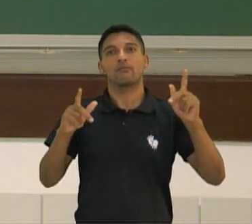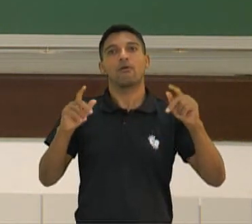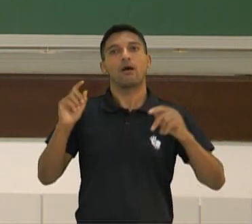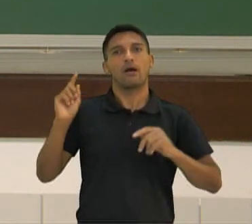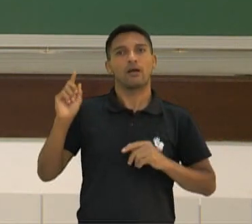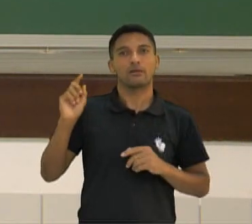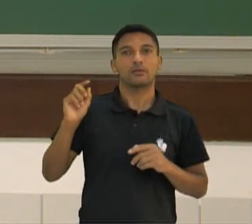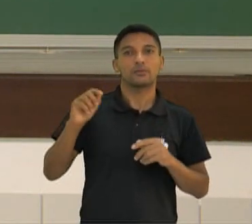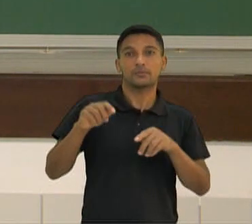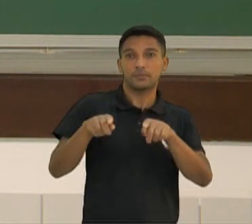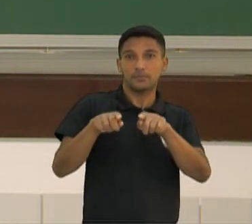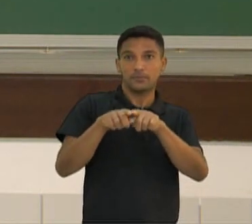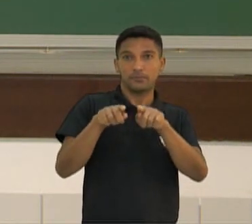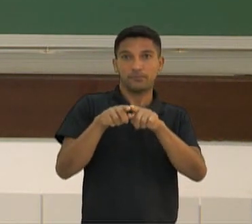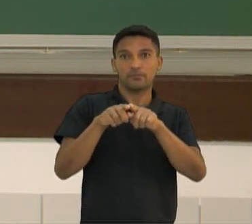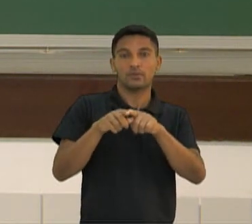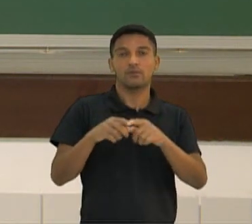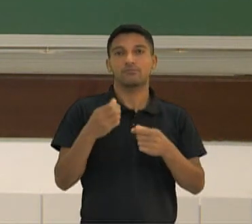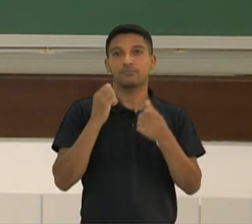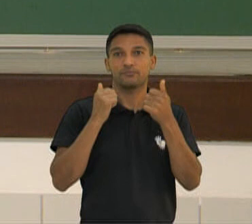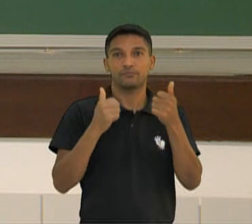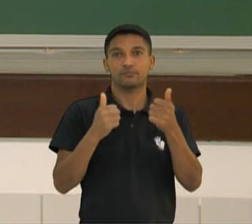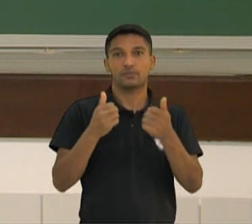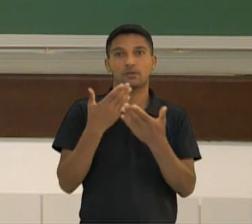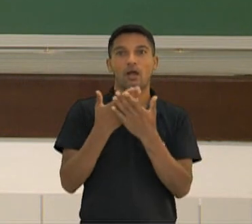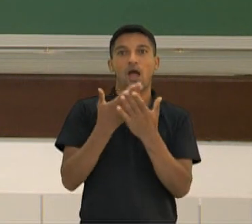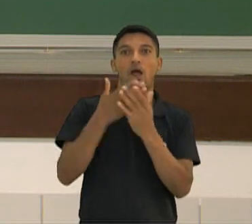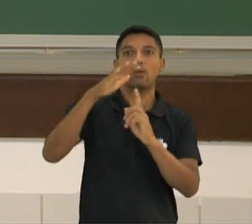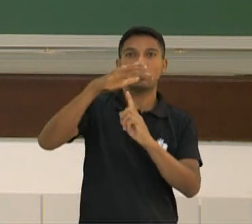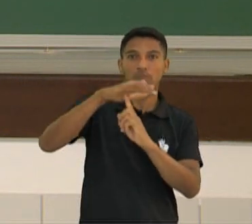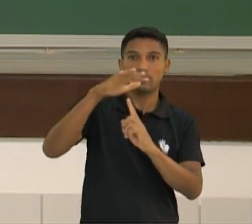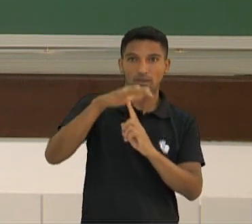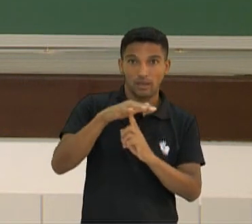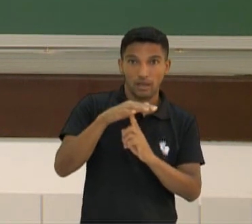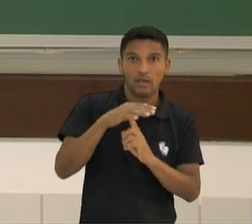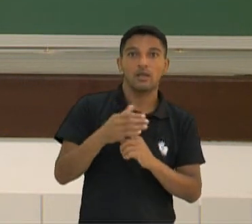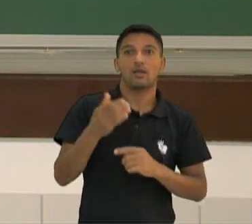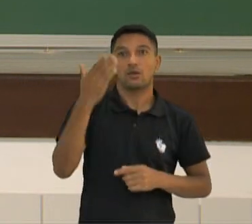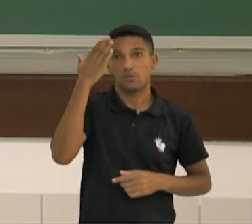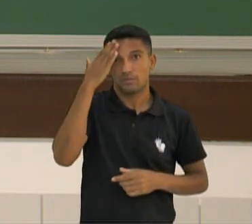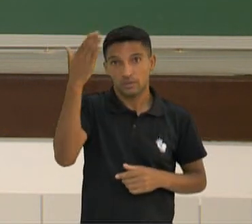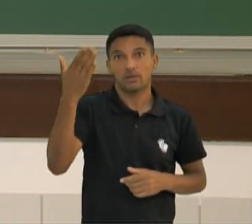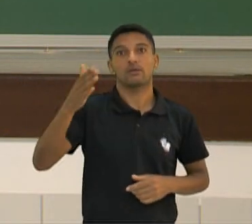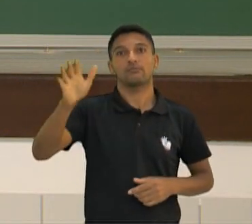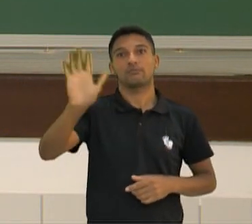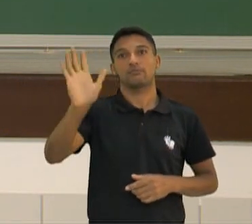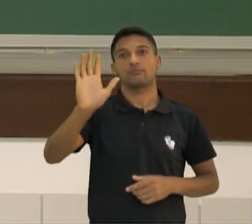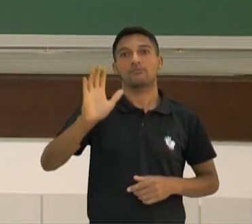história desses países. Beleza? Essa foi mais uma aula Parará. Muito obrigado e até a próxima.